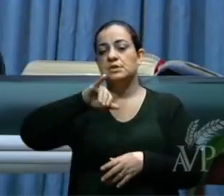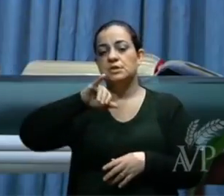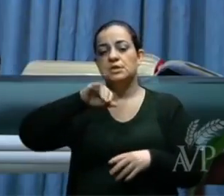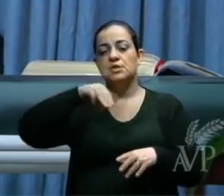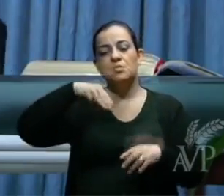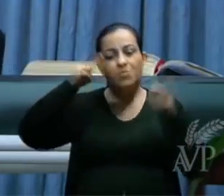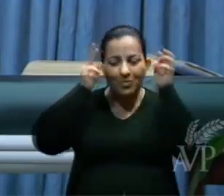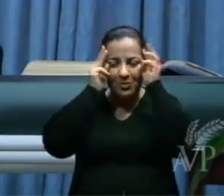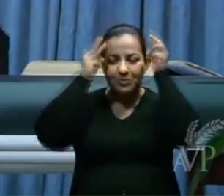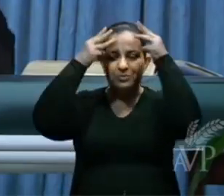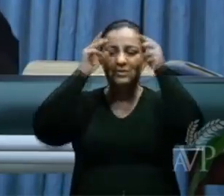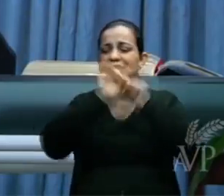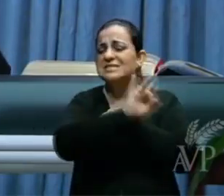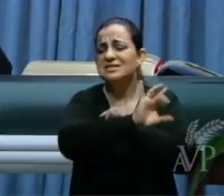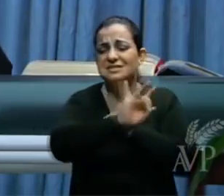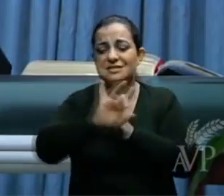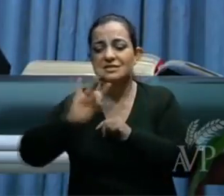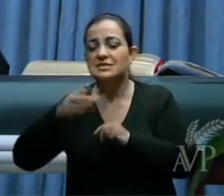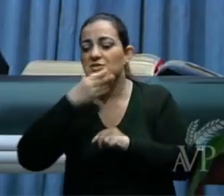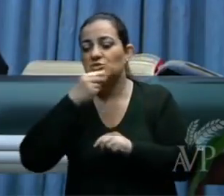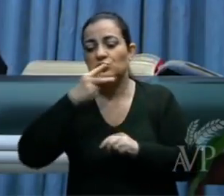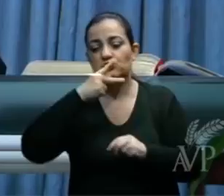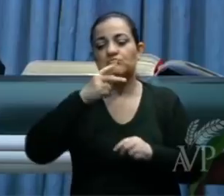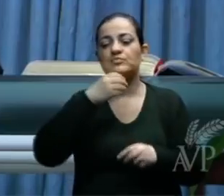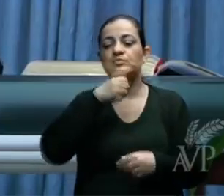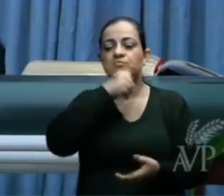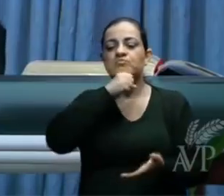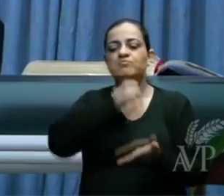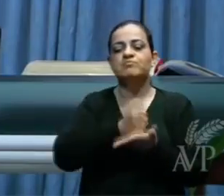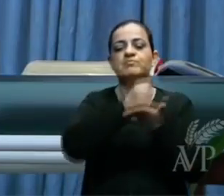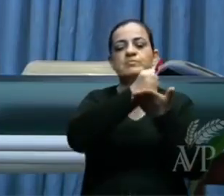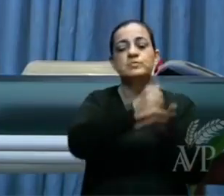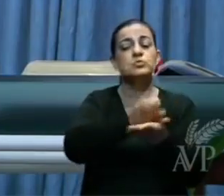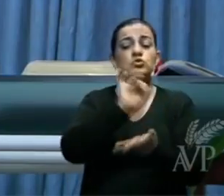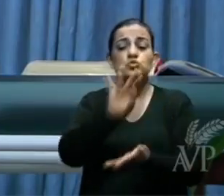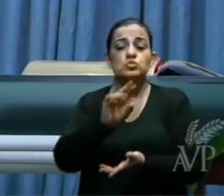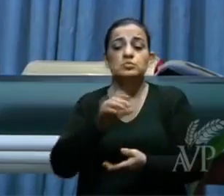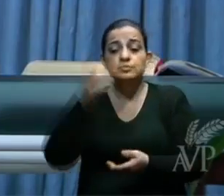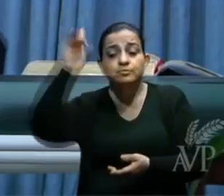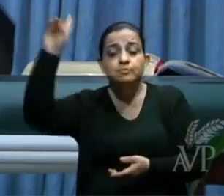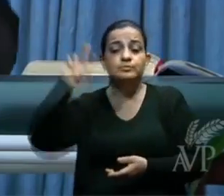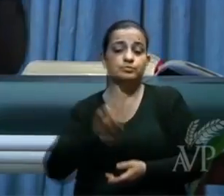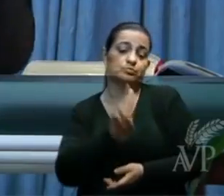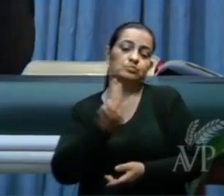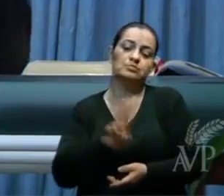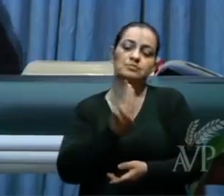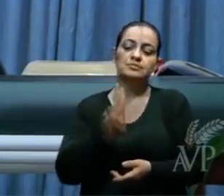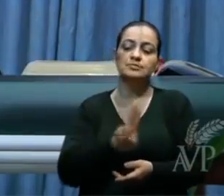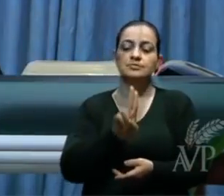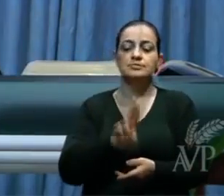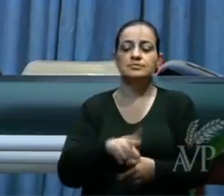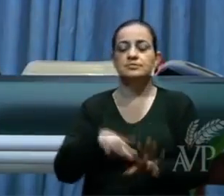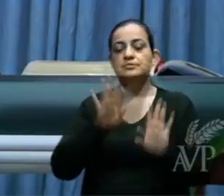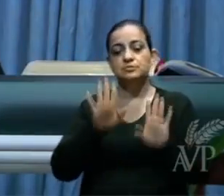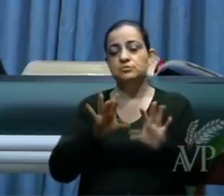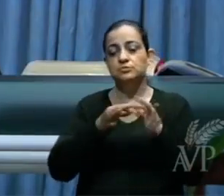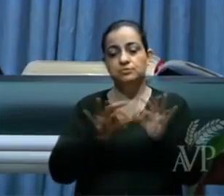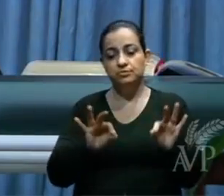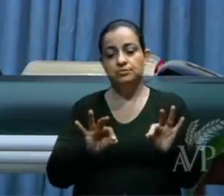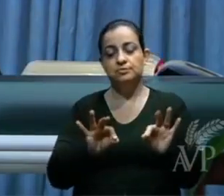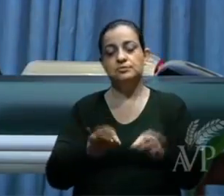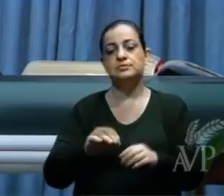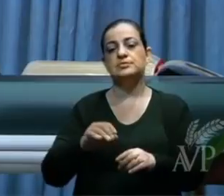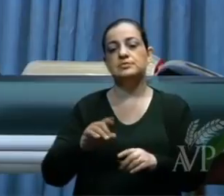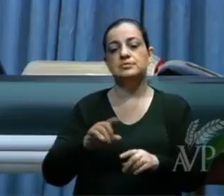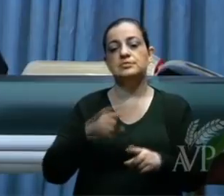moisés cada um deles foi um mero instrumento e não é porque deus usou esse